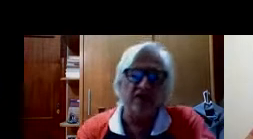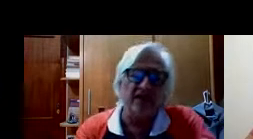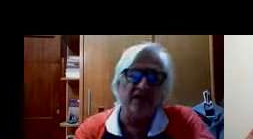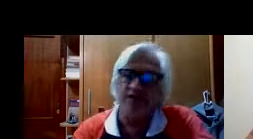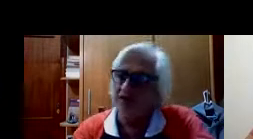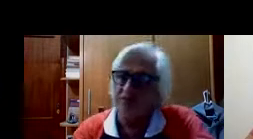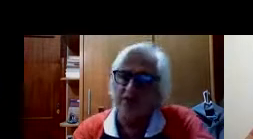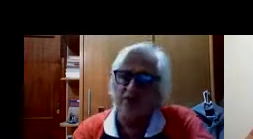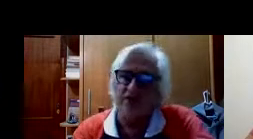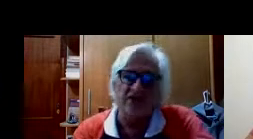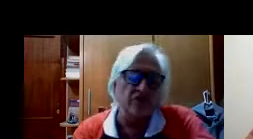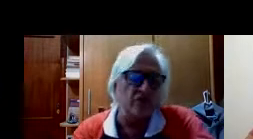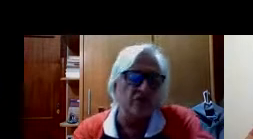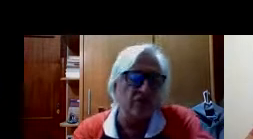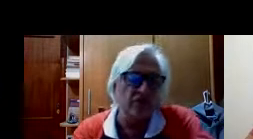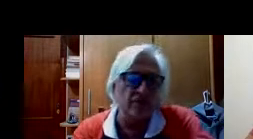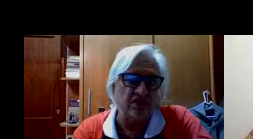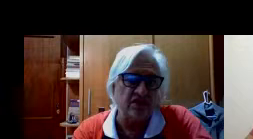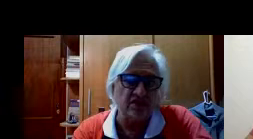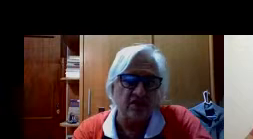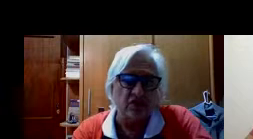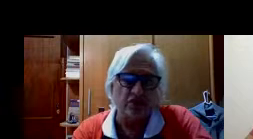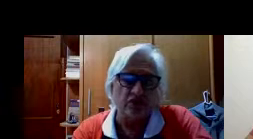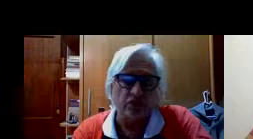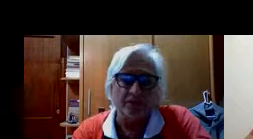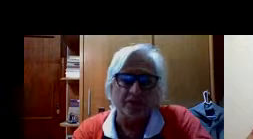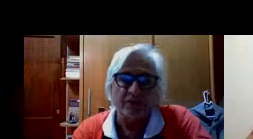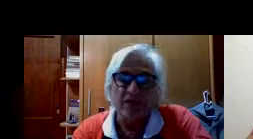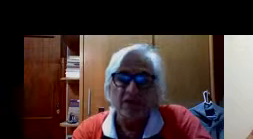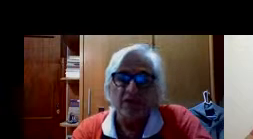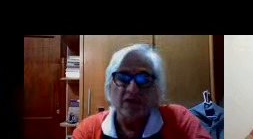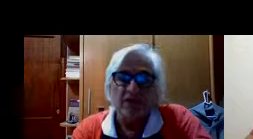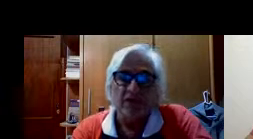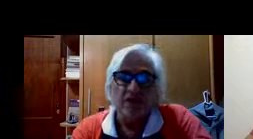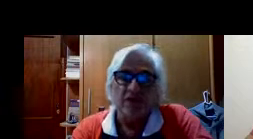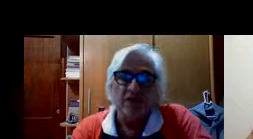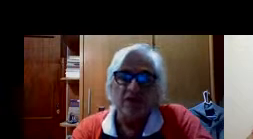certa condutividade a ele, mas por natureza eu não conheço nenhum que seja condutor.